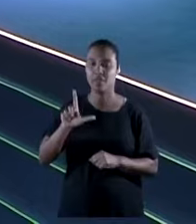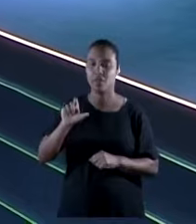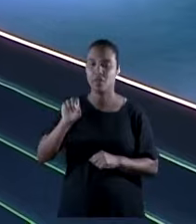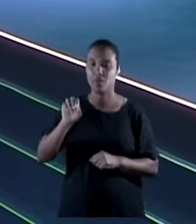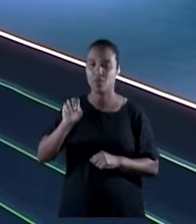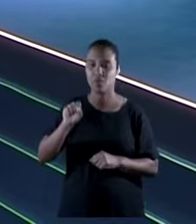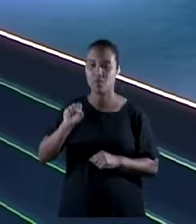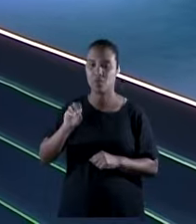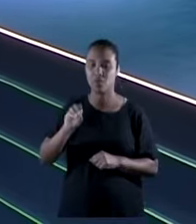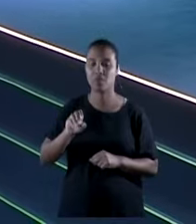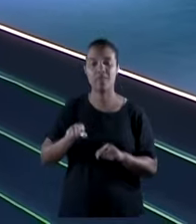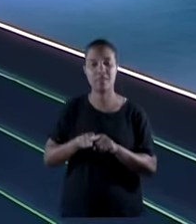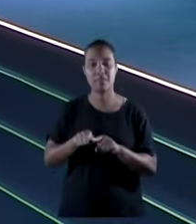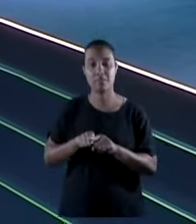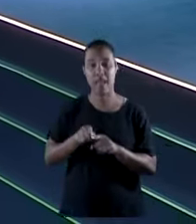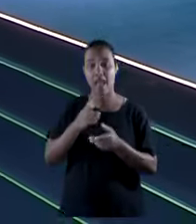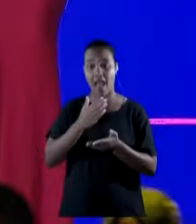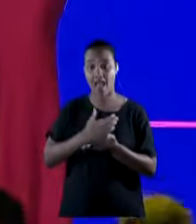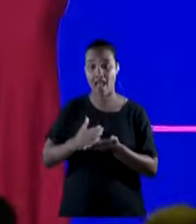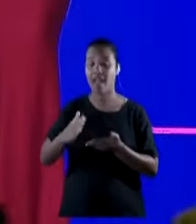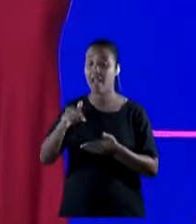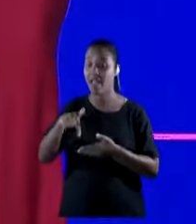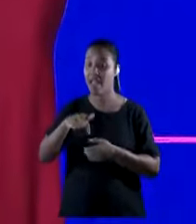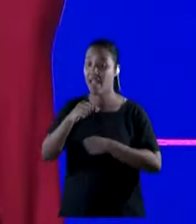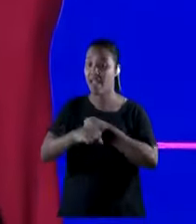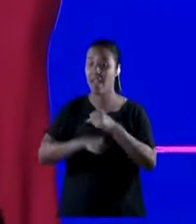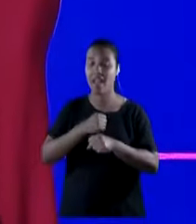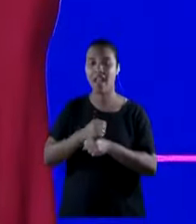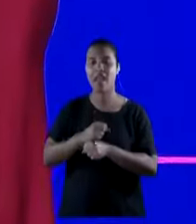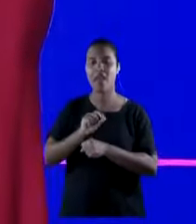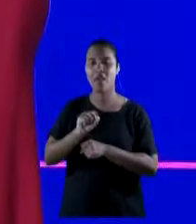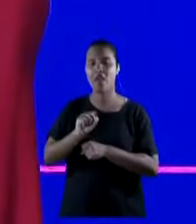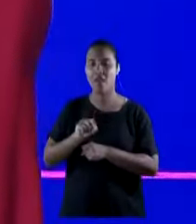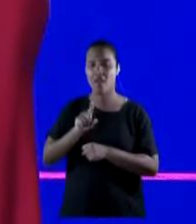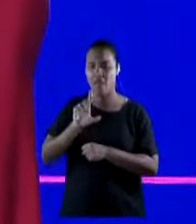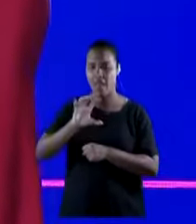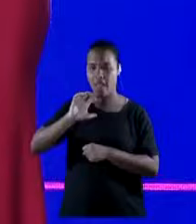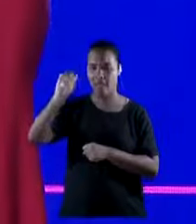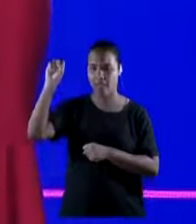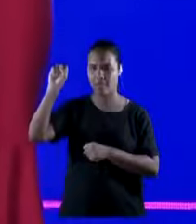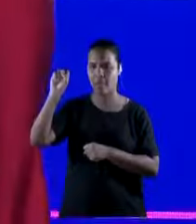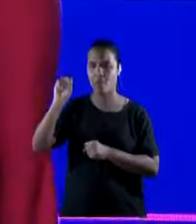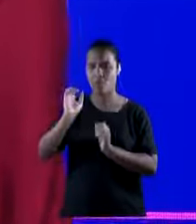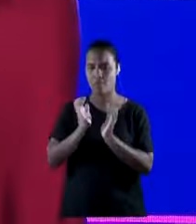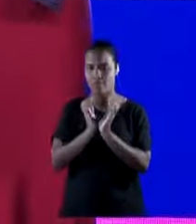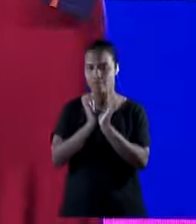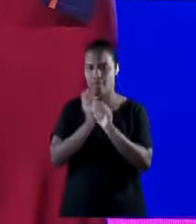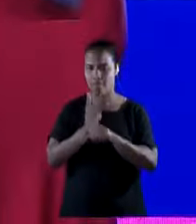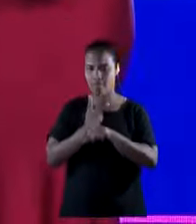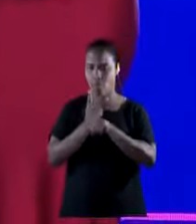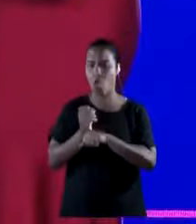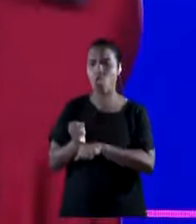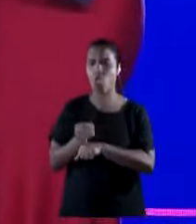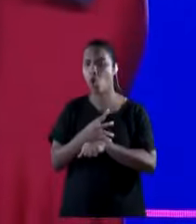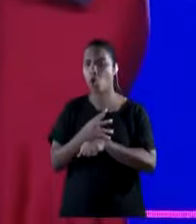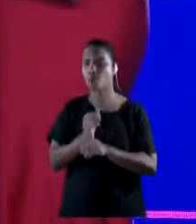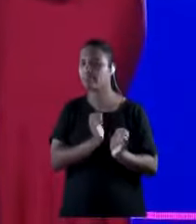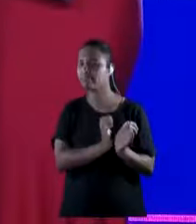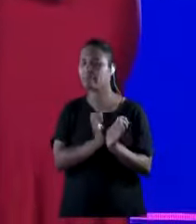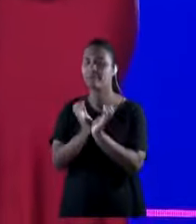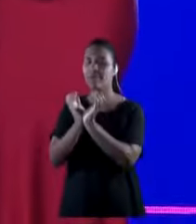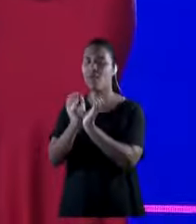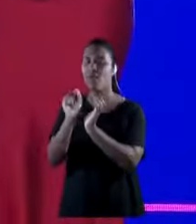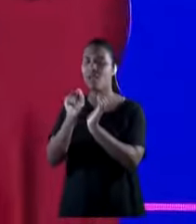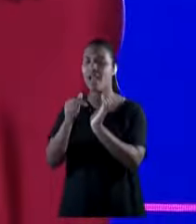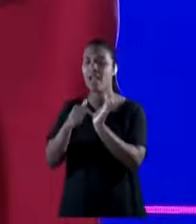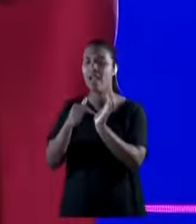Bom, a partir deste ano, o campeão paulista recebe um novo troféu belíssimo que homenageia o Rei